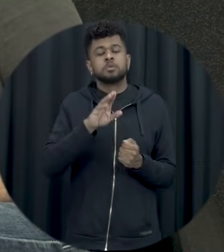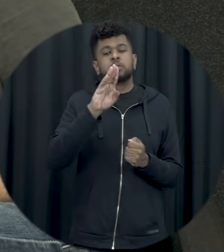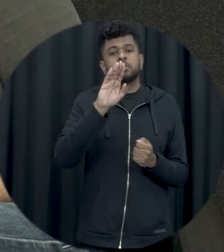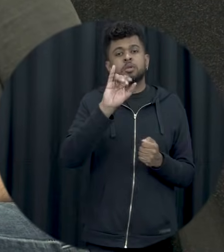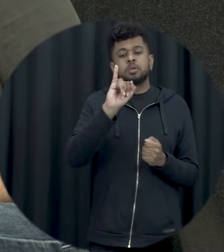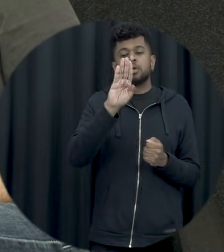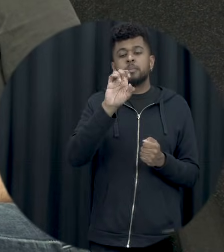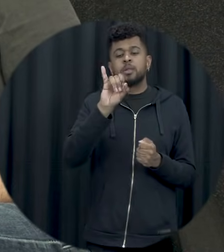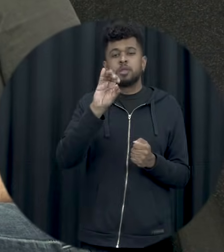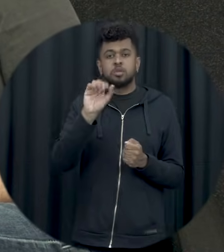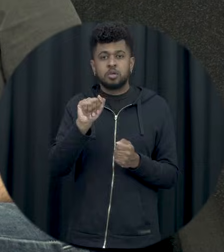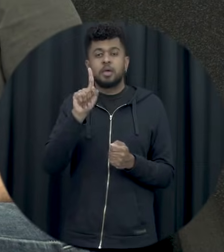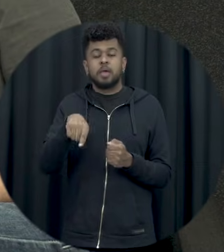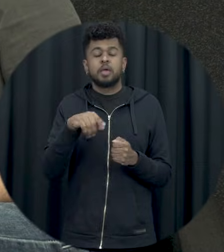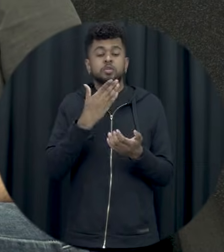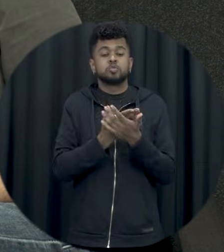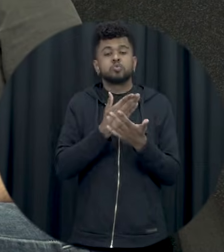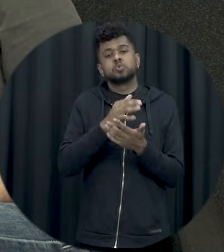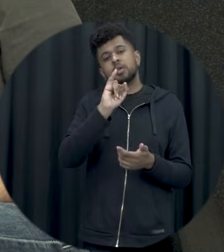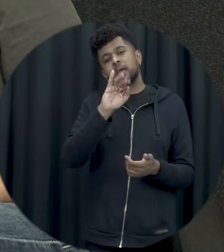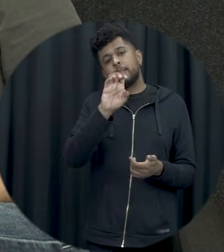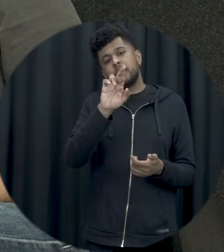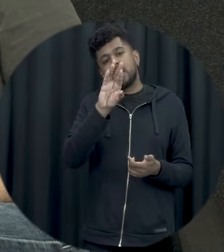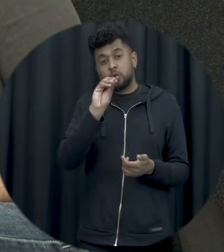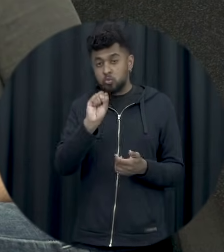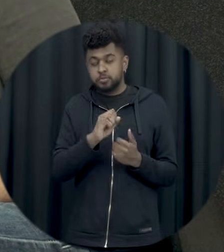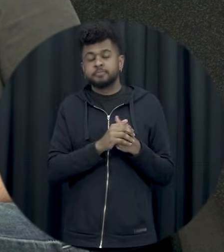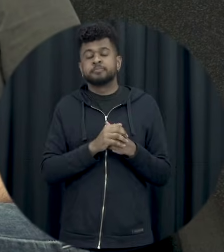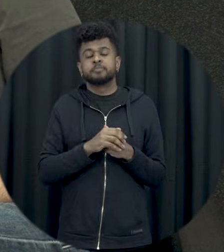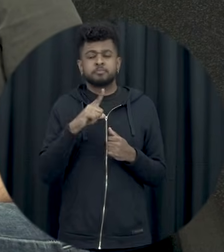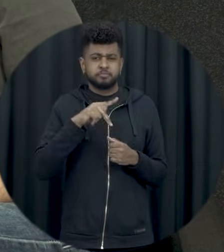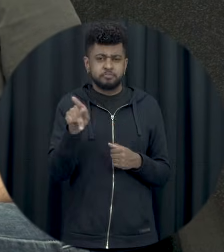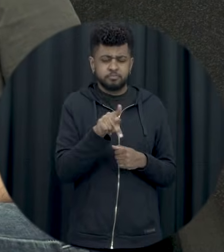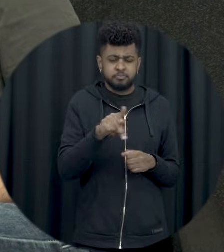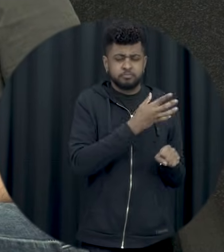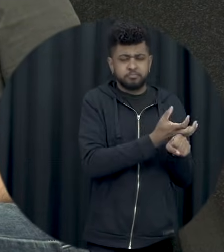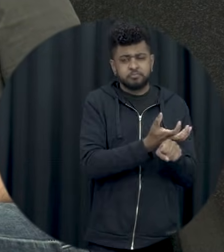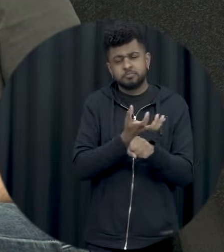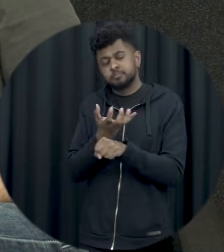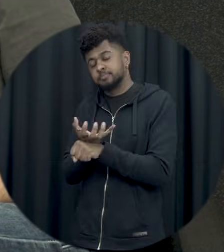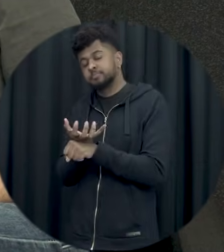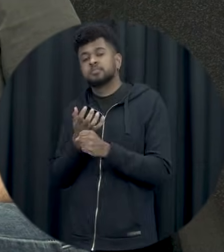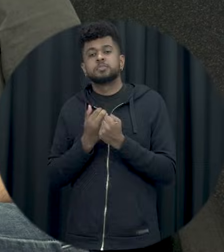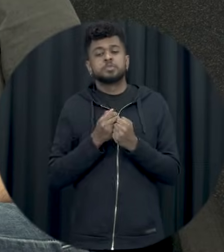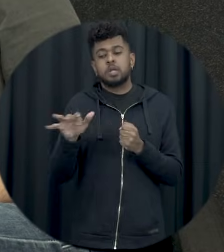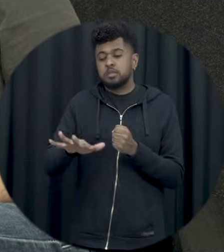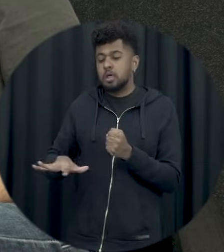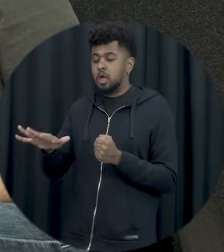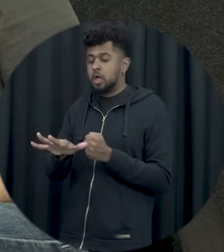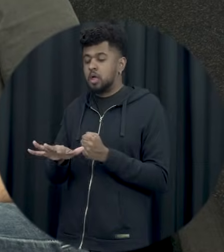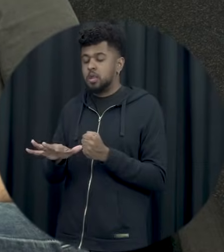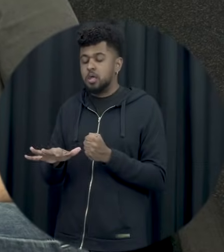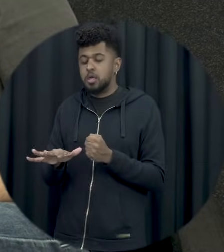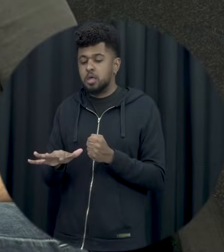seria estudos ibéricos. Então, tinha professores, disciplinas, tanto na área de